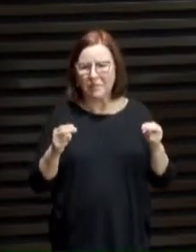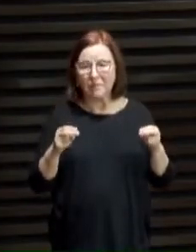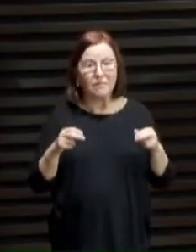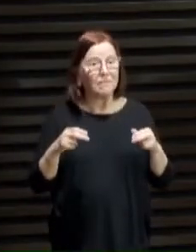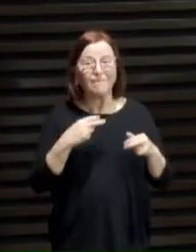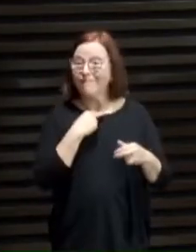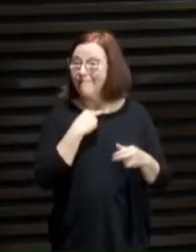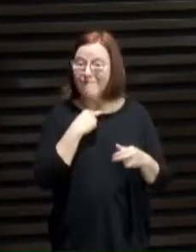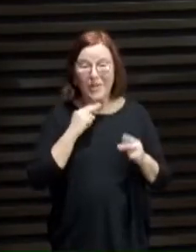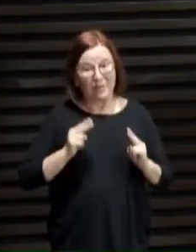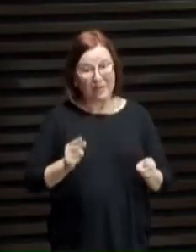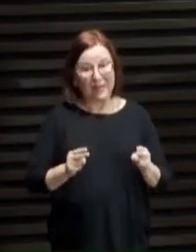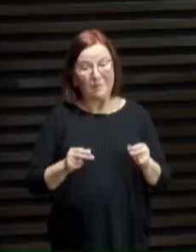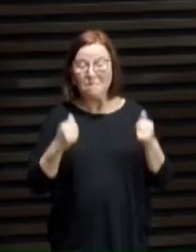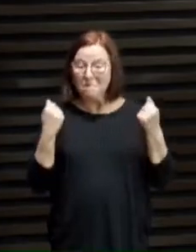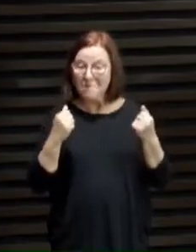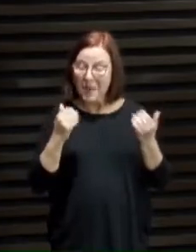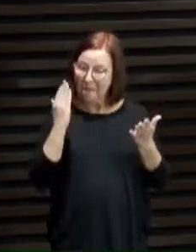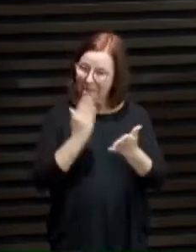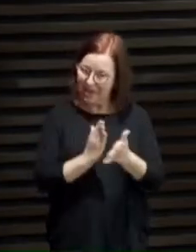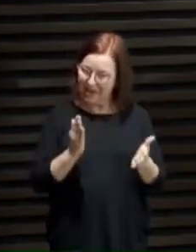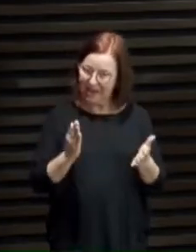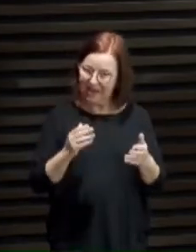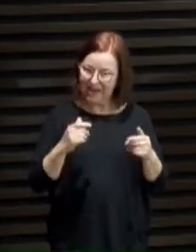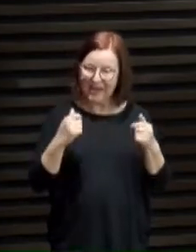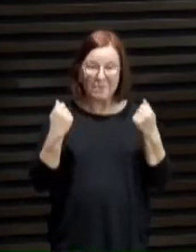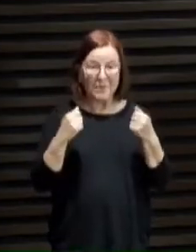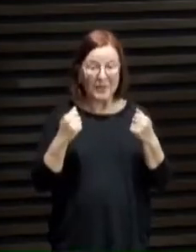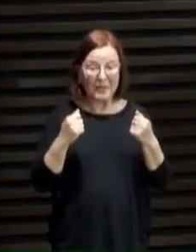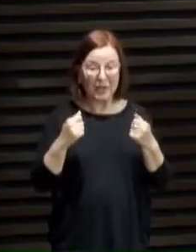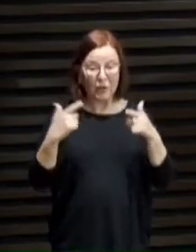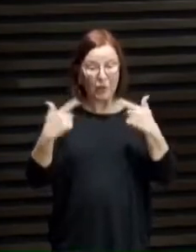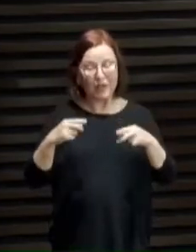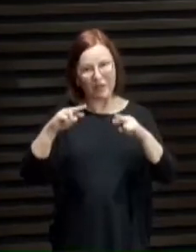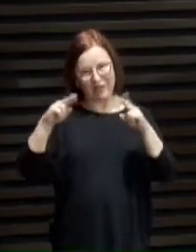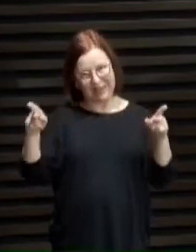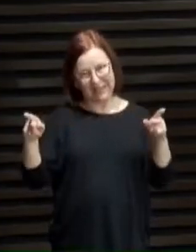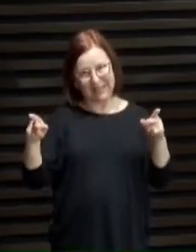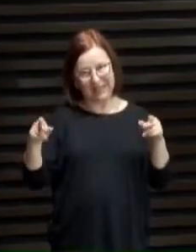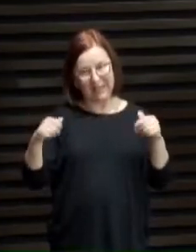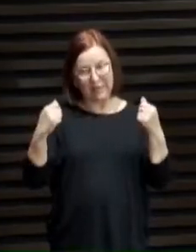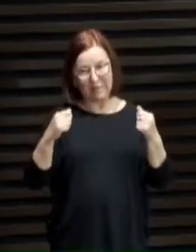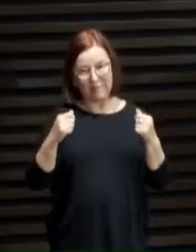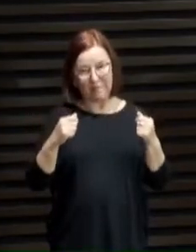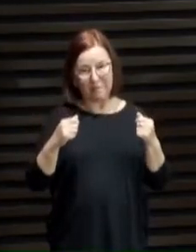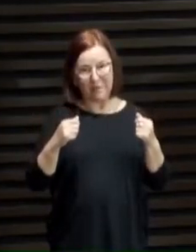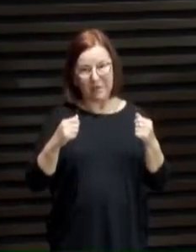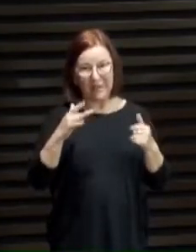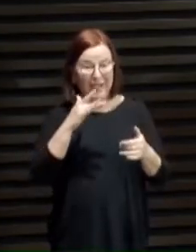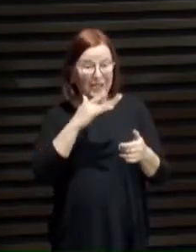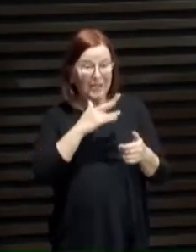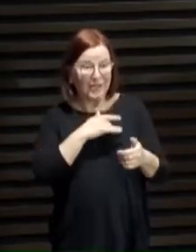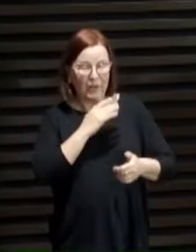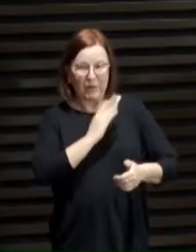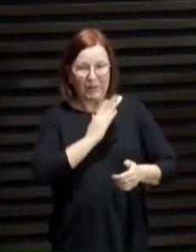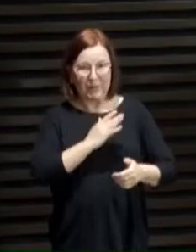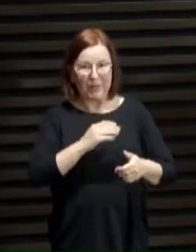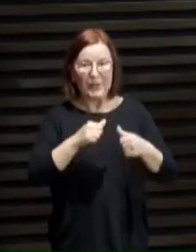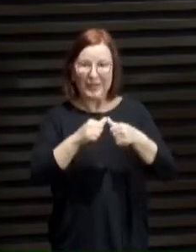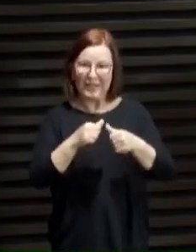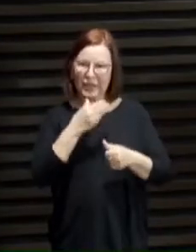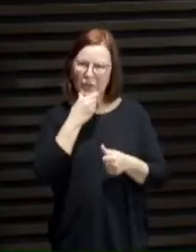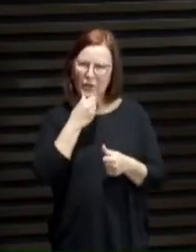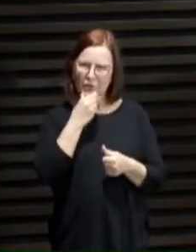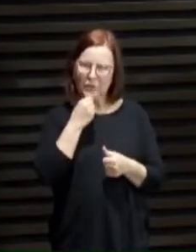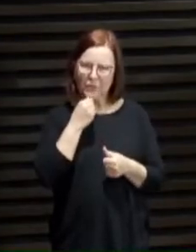parar, e ele precisa ir para um outro lugar, ele precisa alcançar o coração desses homens, que agora parece ser um coração